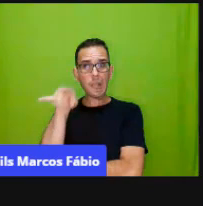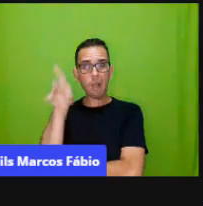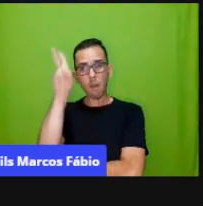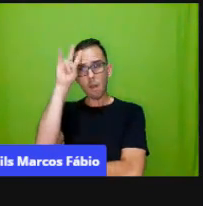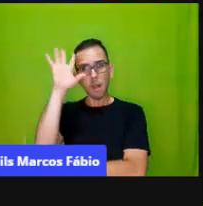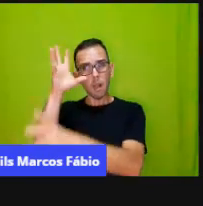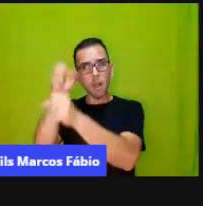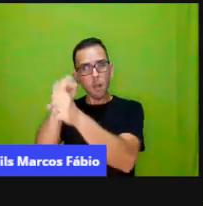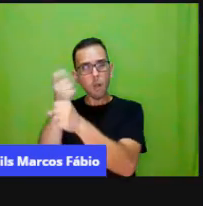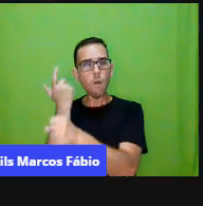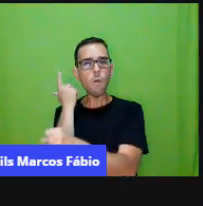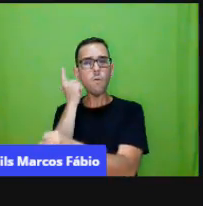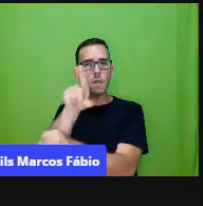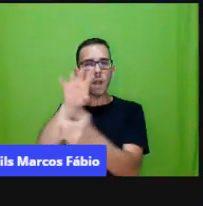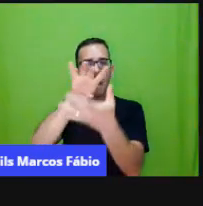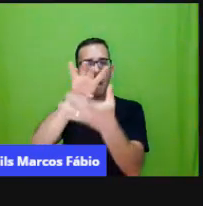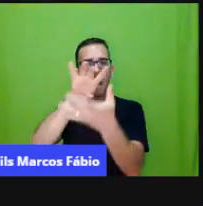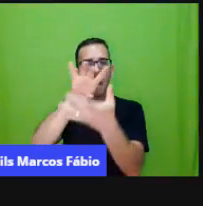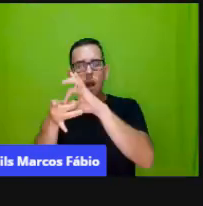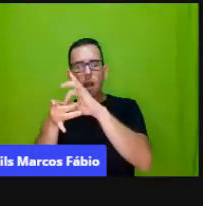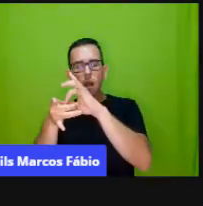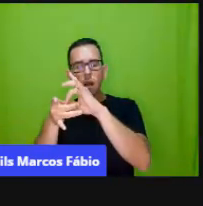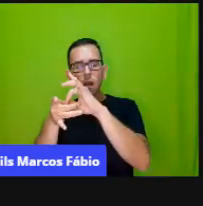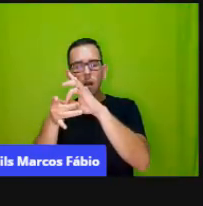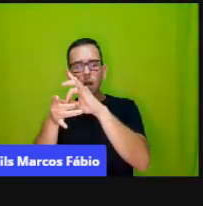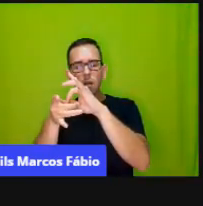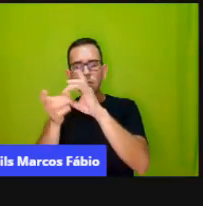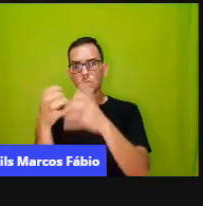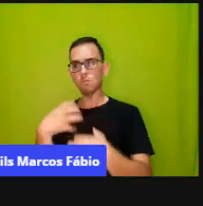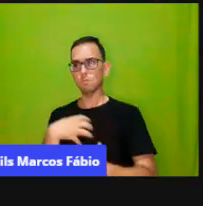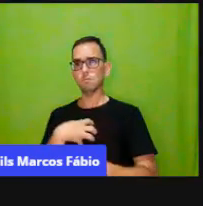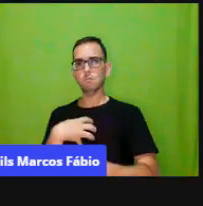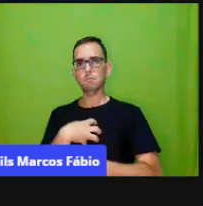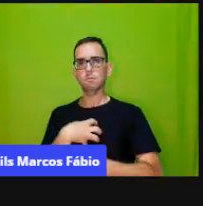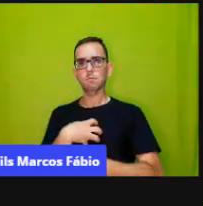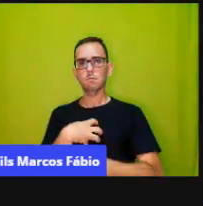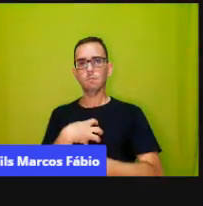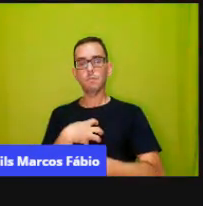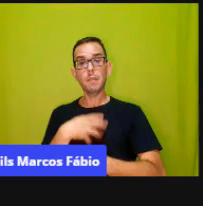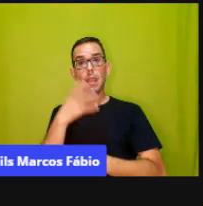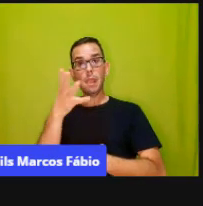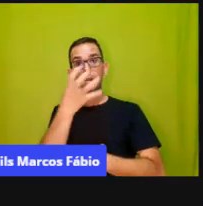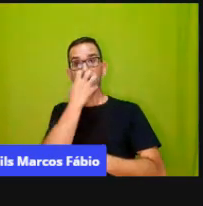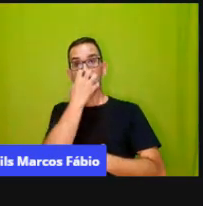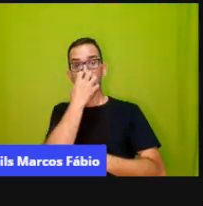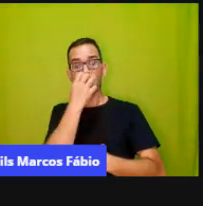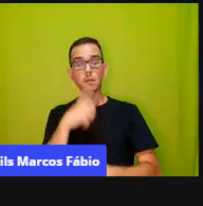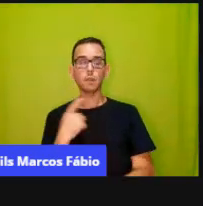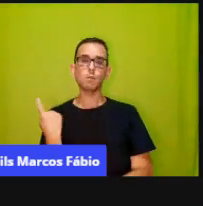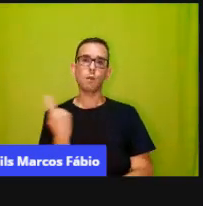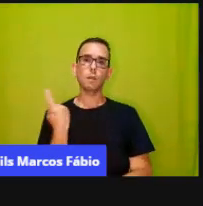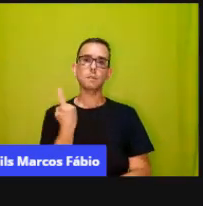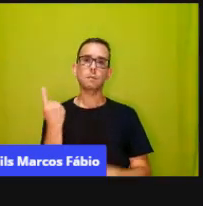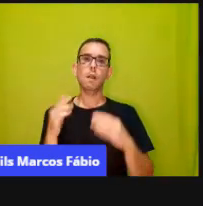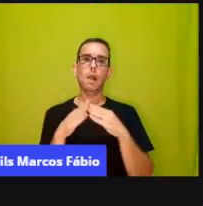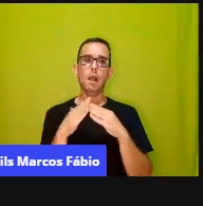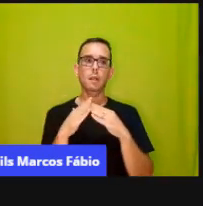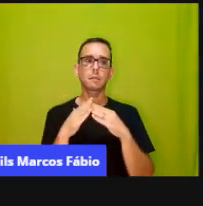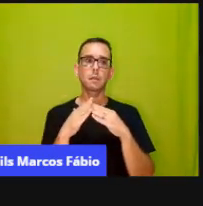consegue associar isso a uma expressão, a um sentimento? Então, esse é um animal que está sozinho em casa, o dono